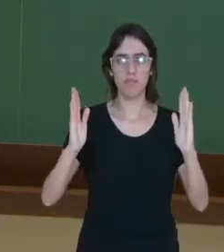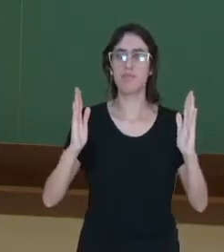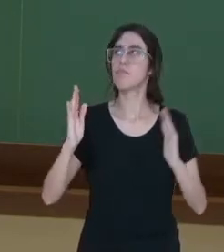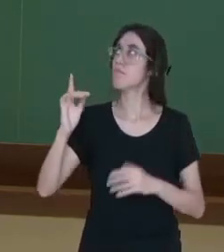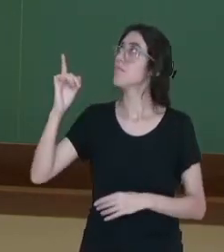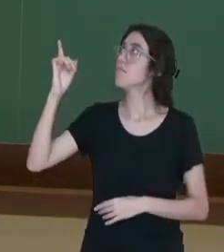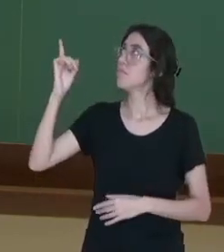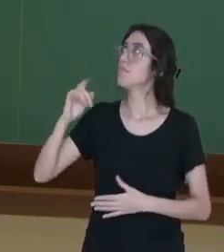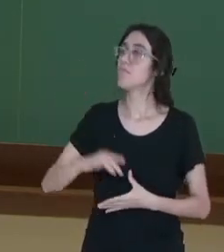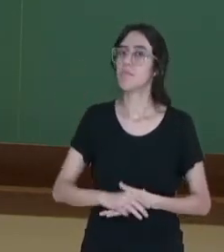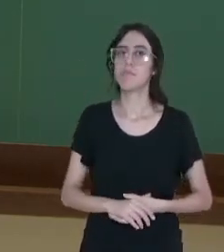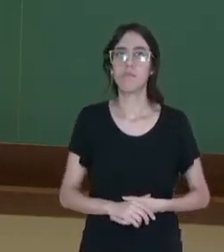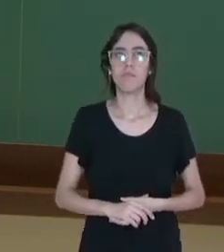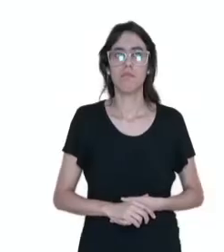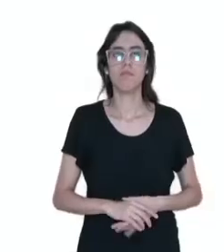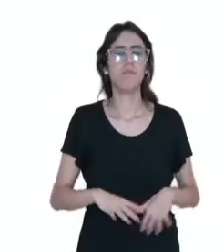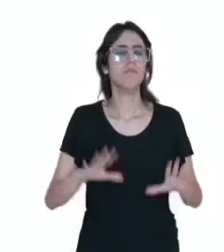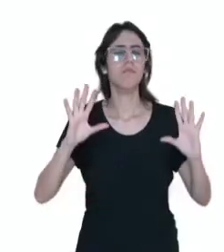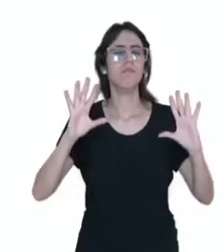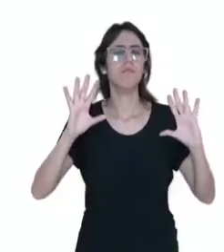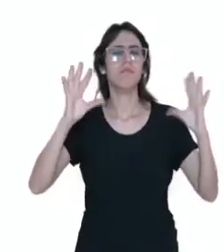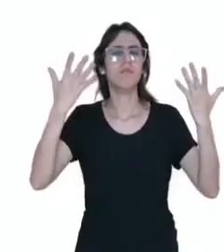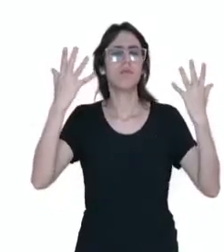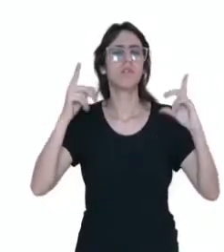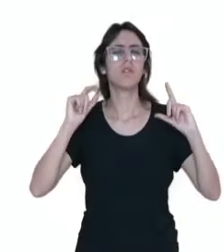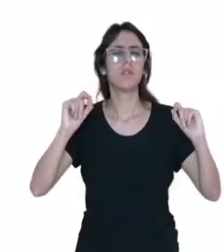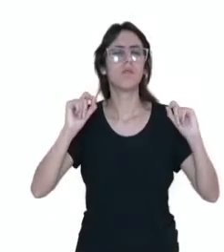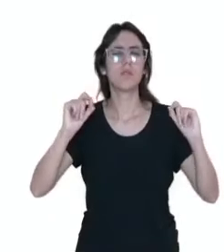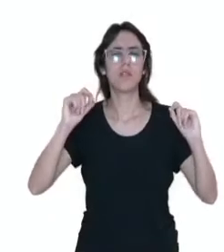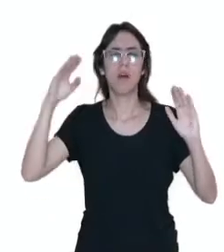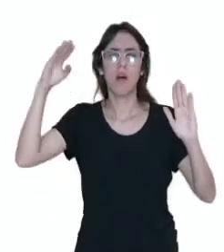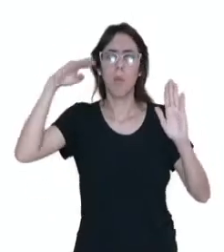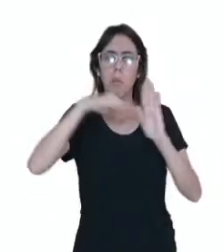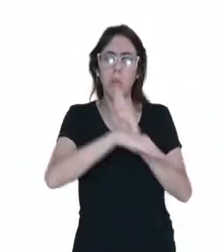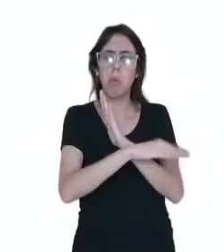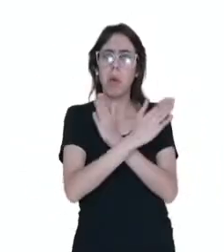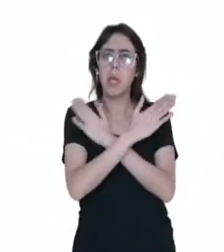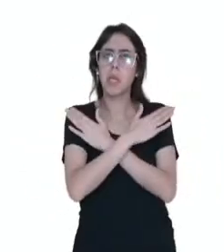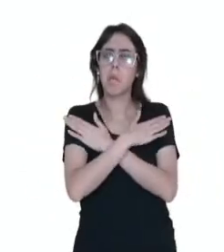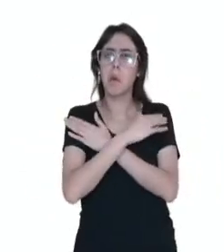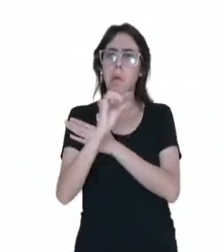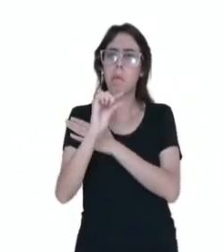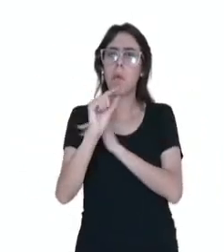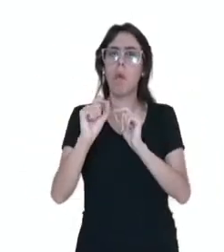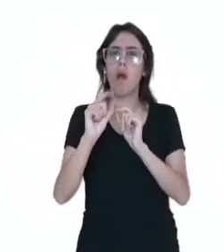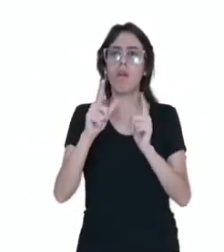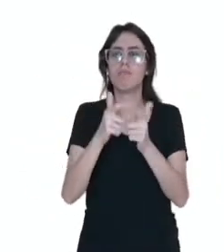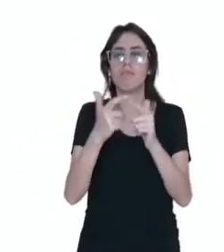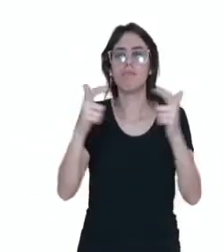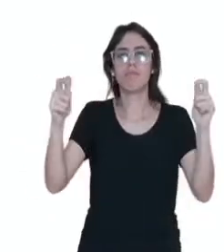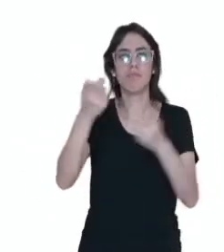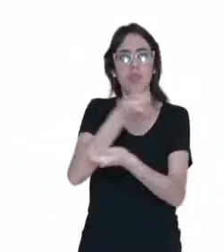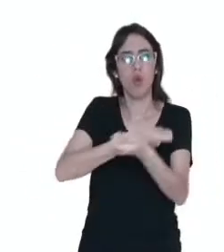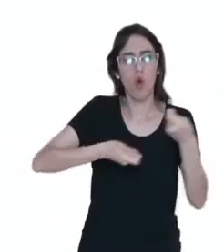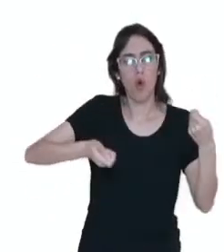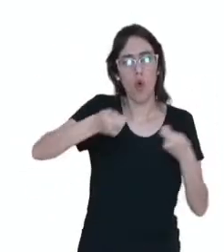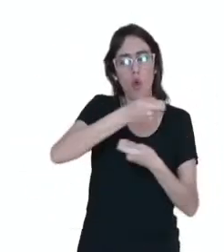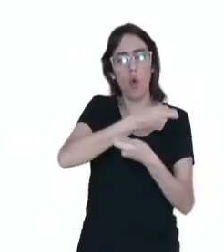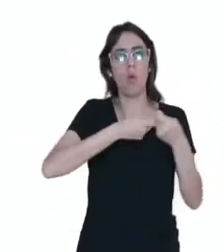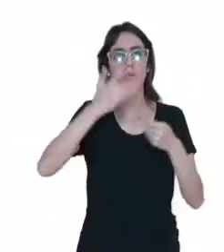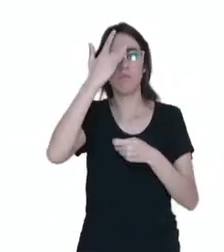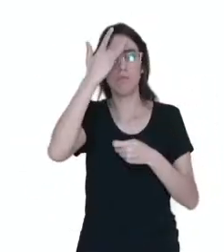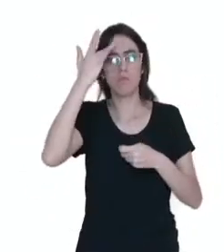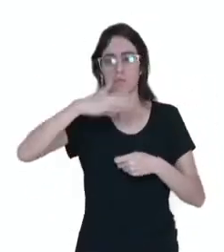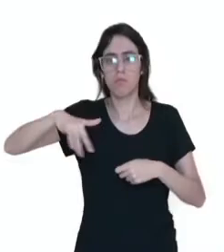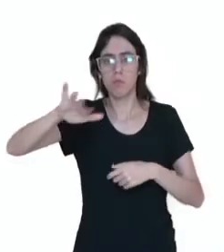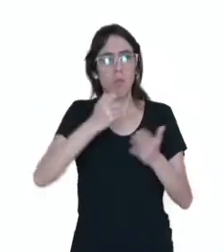queda. O que ajuda a explicar essa tendência de queda? Um aumento da produção econômica, um aumento aí do poder de compra da